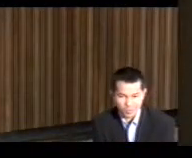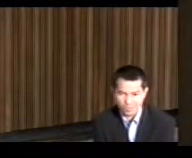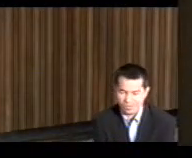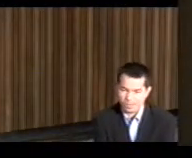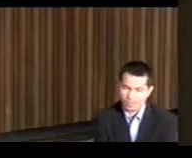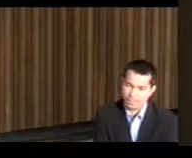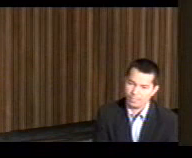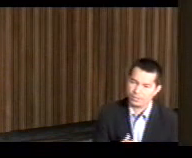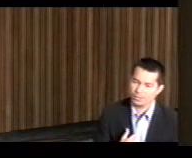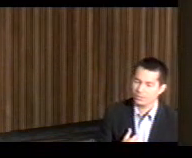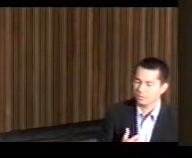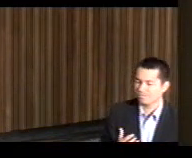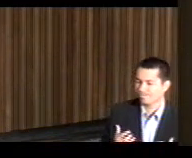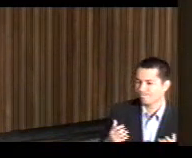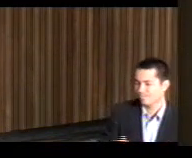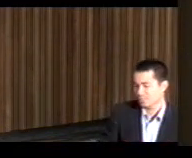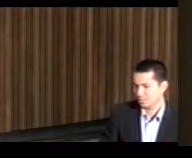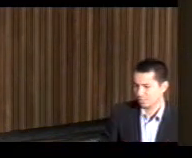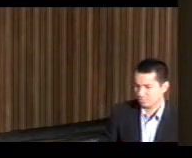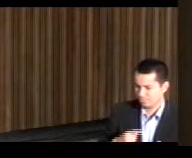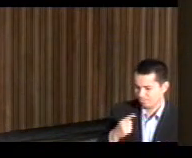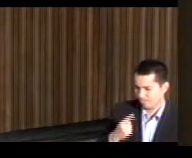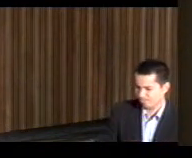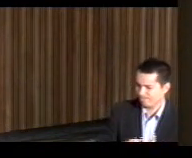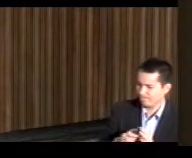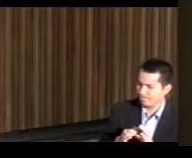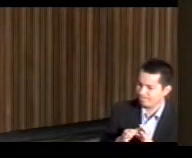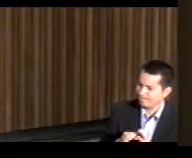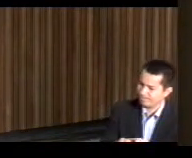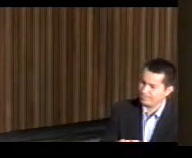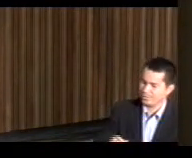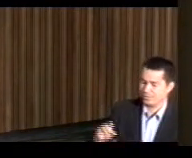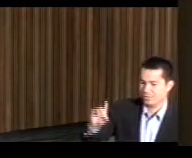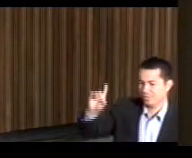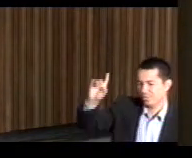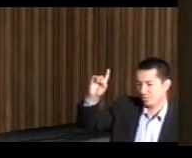esse Deus? Eu não sou nada.